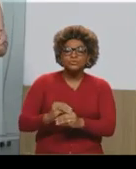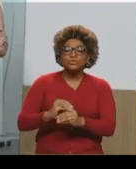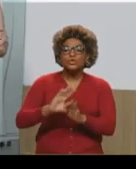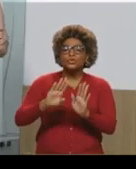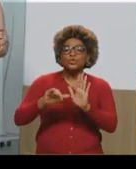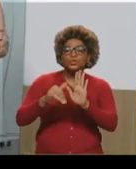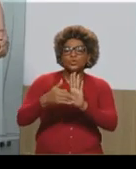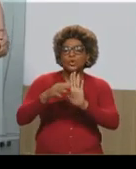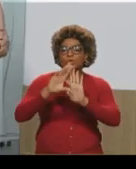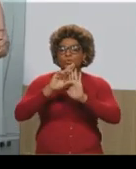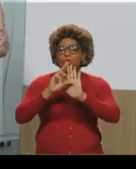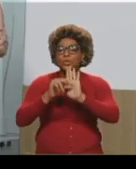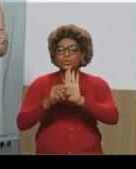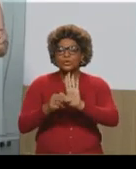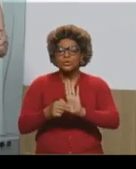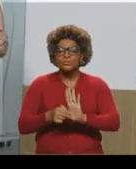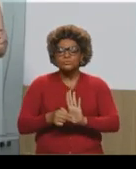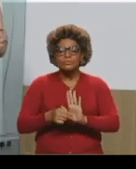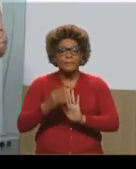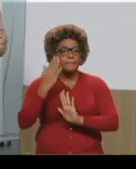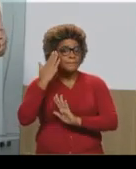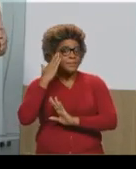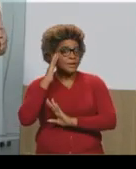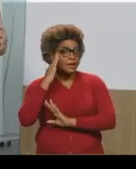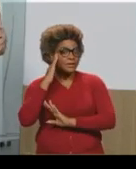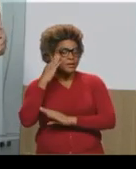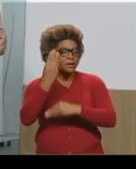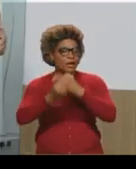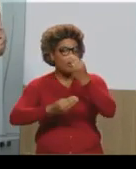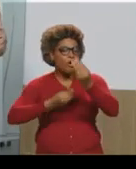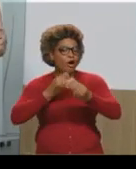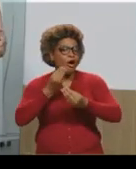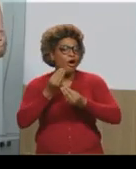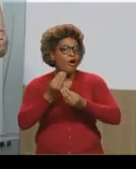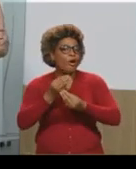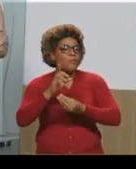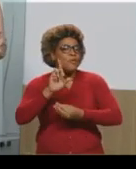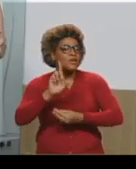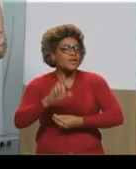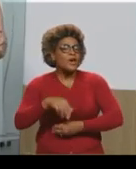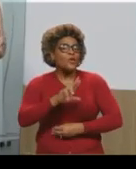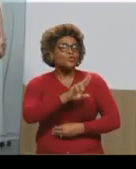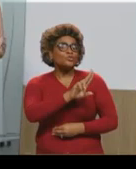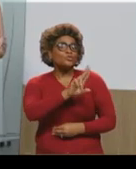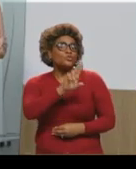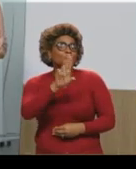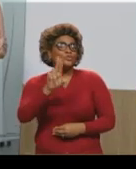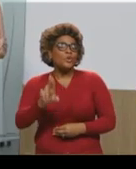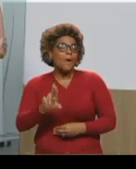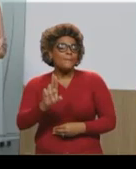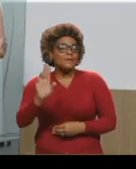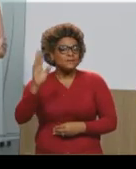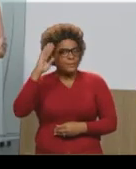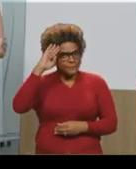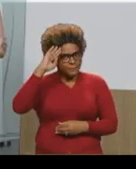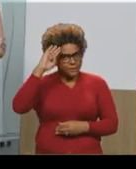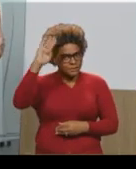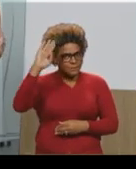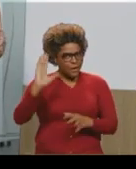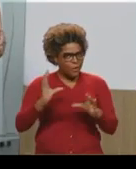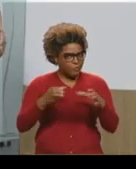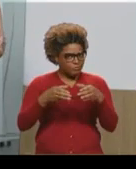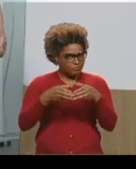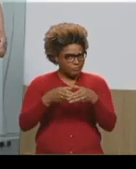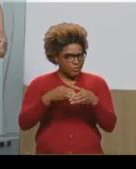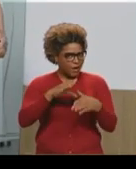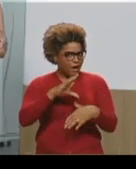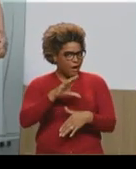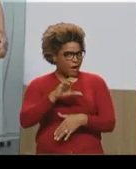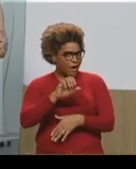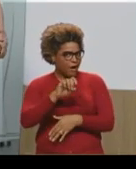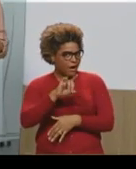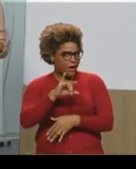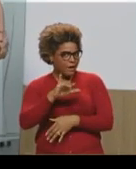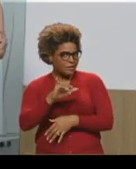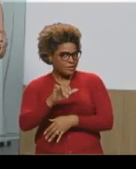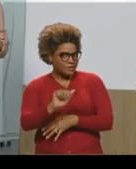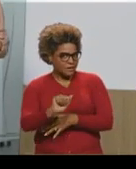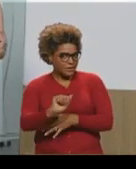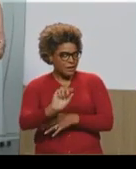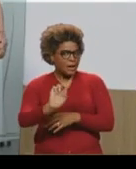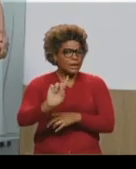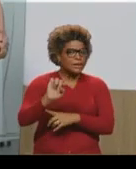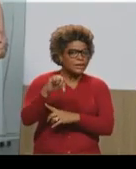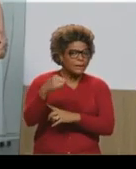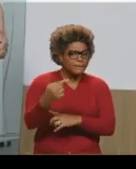a nomenclatura da cadeia principal. Depois começamos a trabalhar com as ramificações. Na aula de hoje, nós